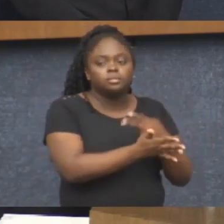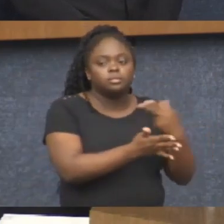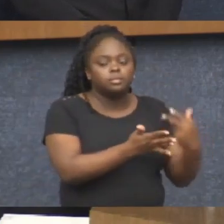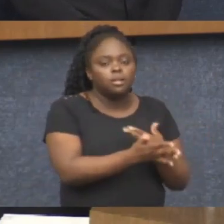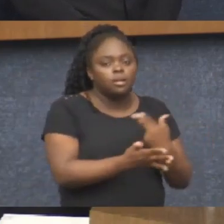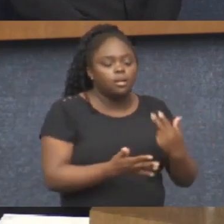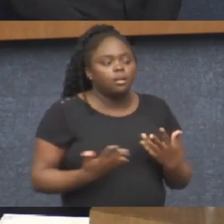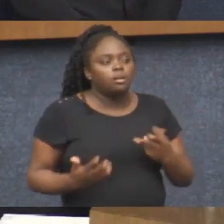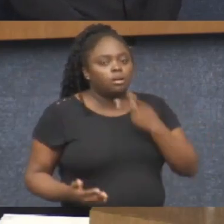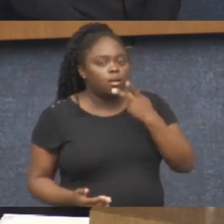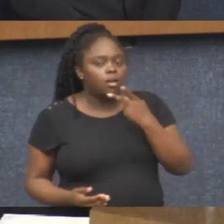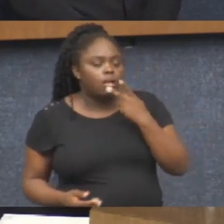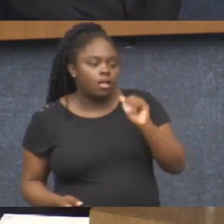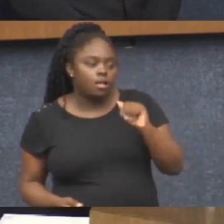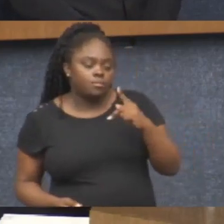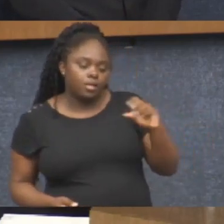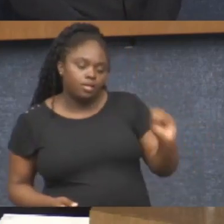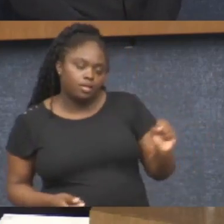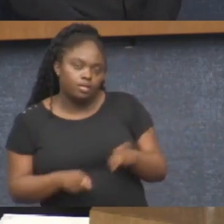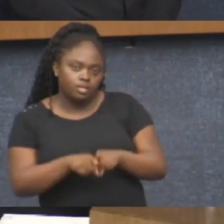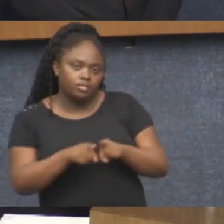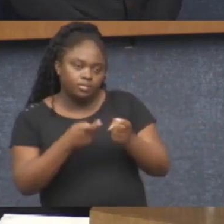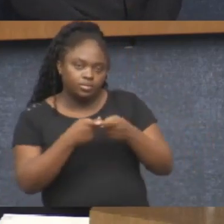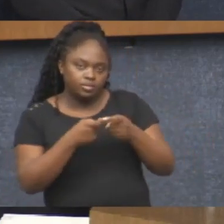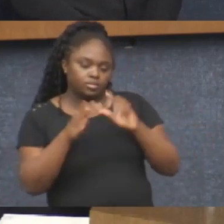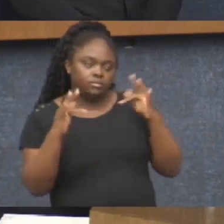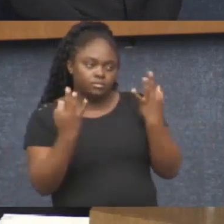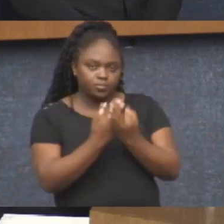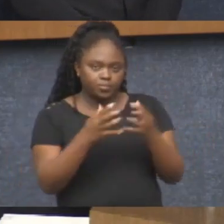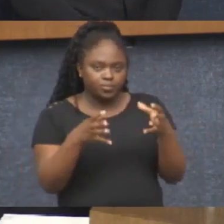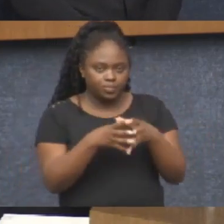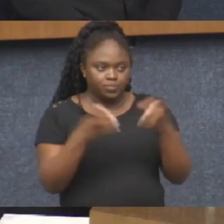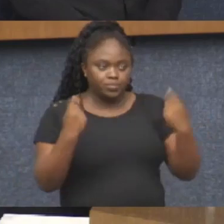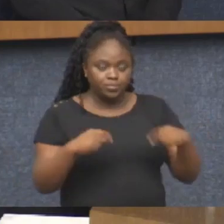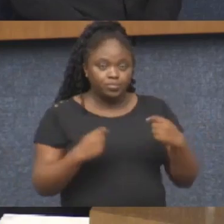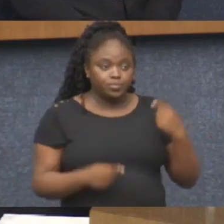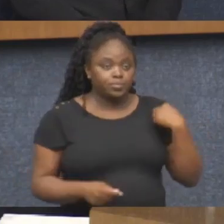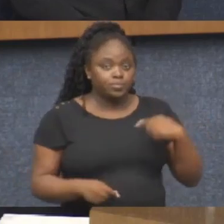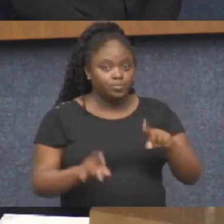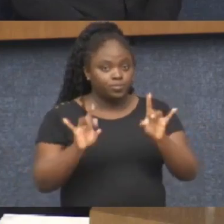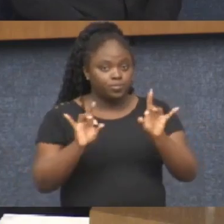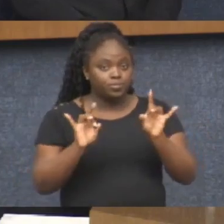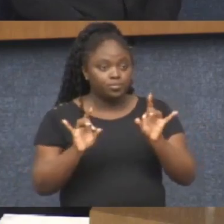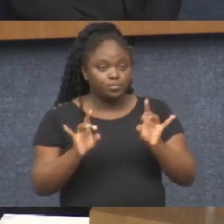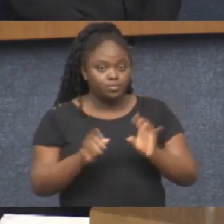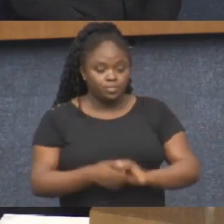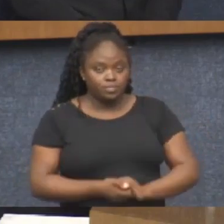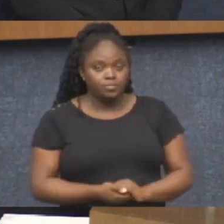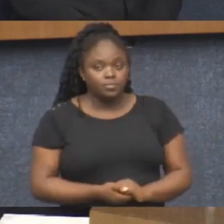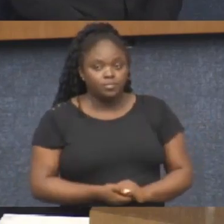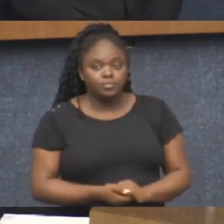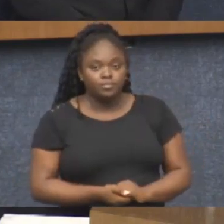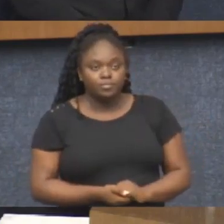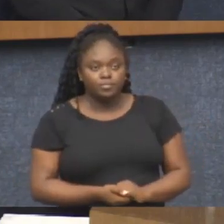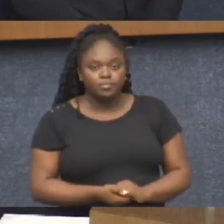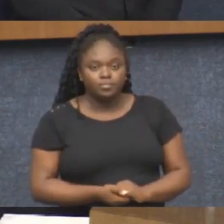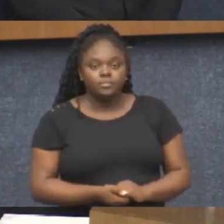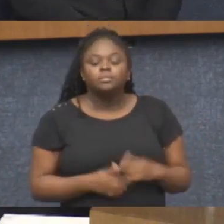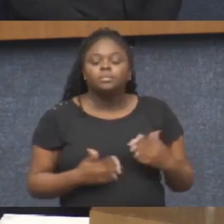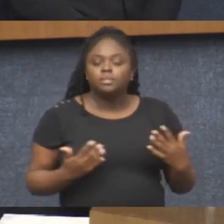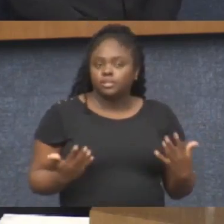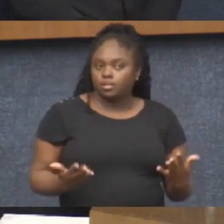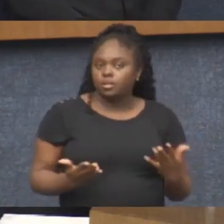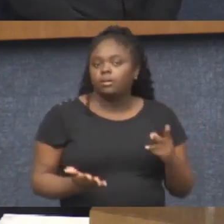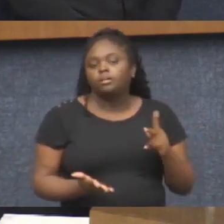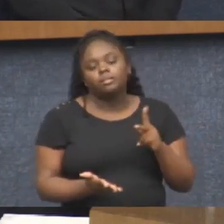de APS e de medicina de família e comunidade, a gente precisa ir também no especialista. Então,